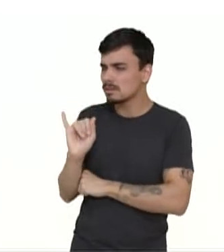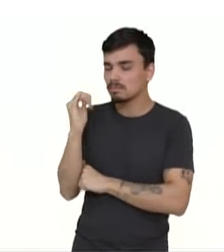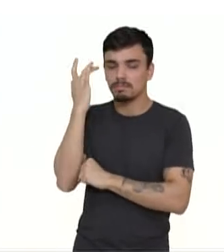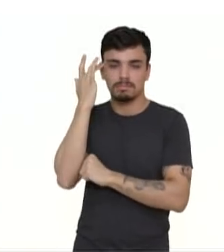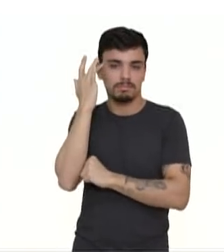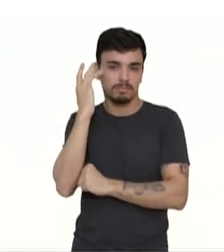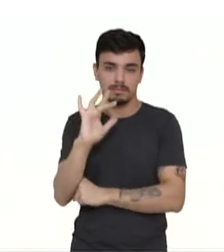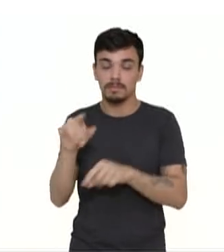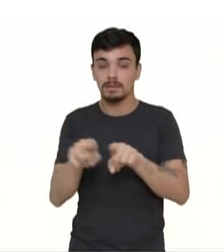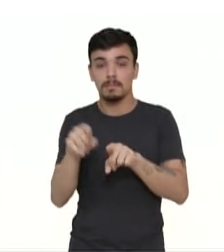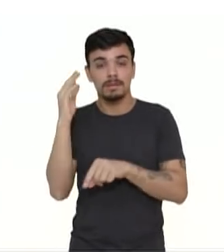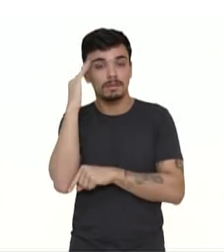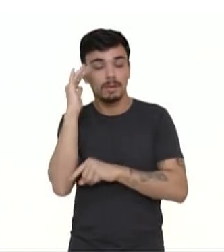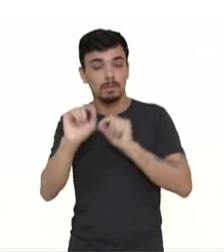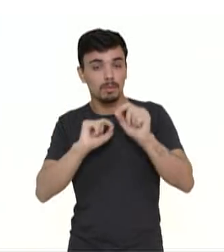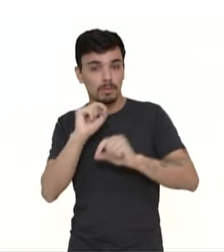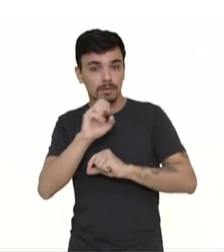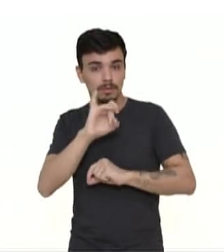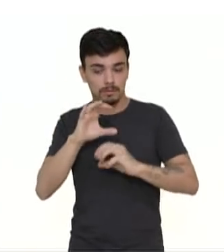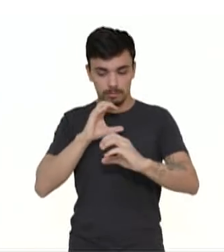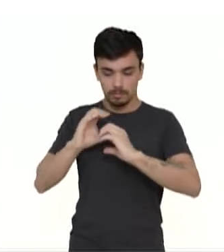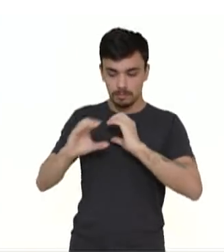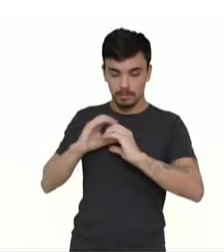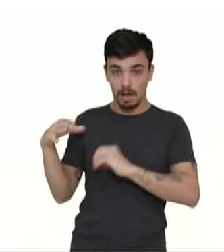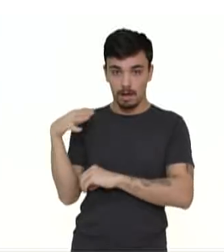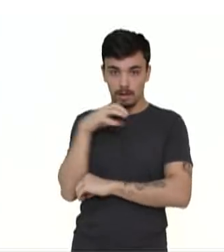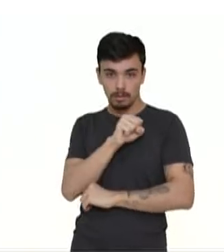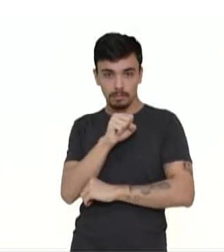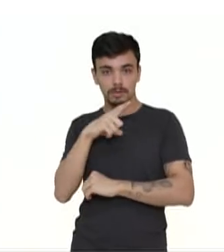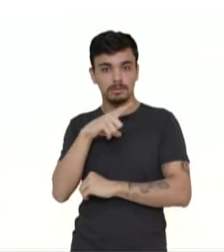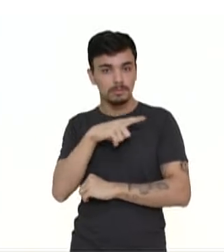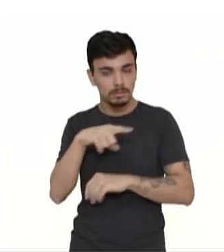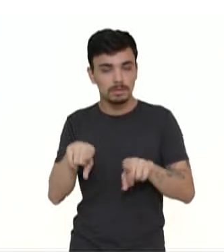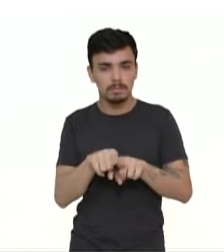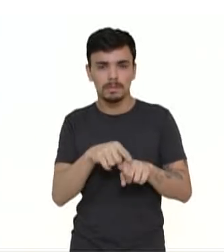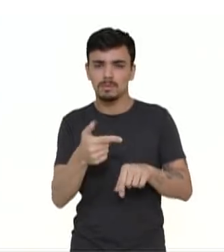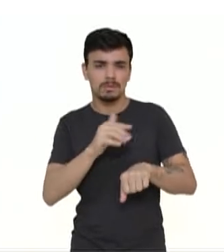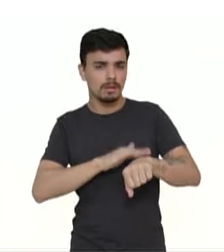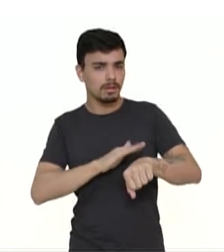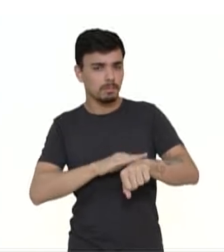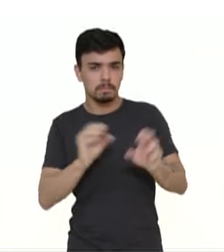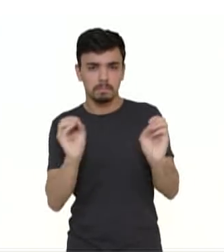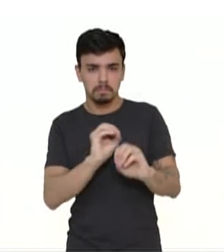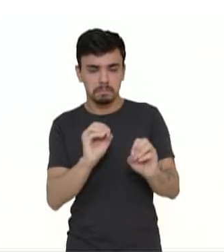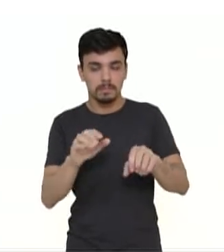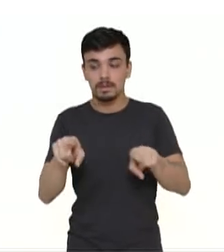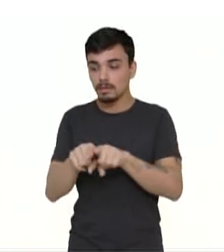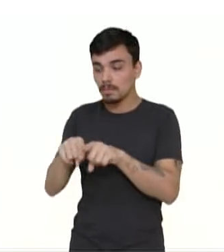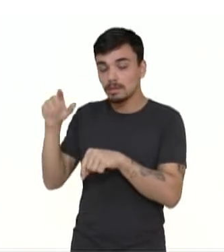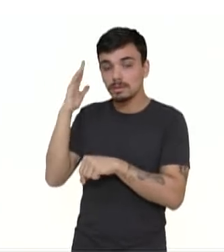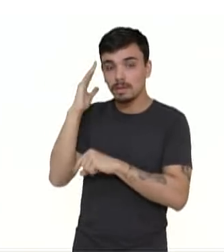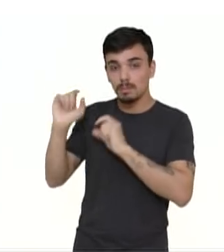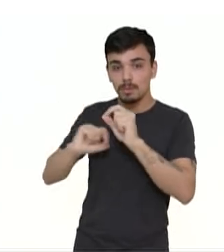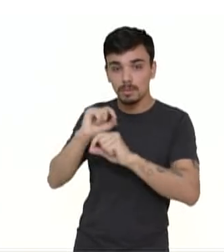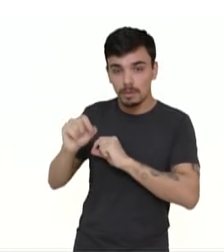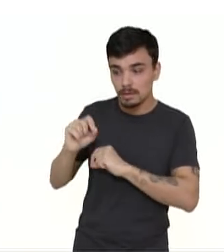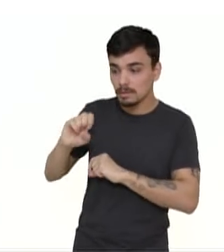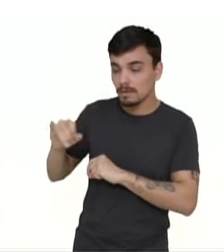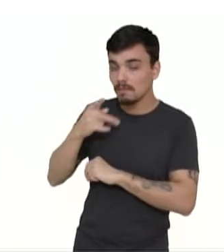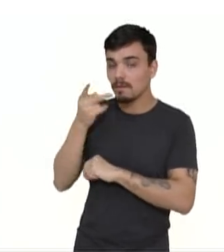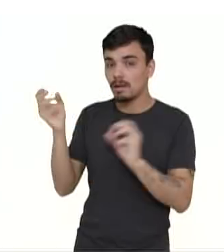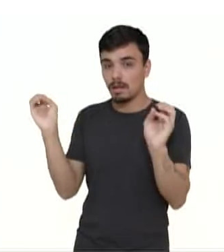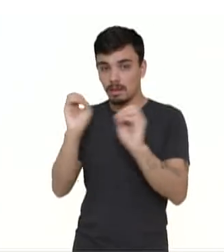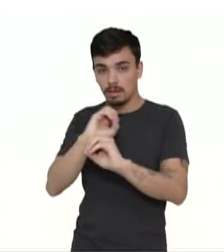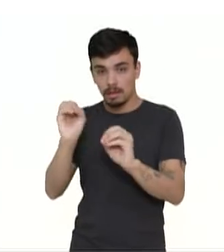sabe. Sabe-se apenas que se comunicaram rapidamente, pois não havia tempo. Sabe-se também que, sem falar, eles